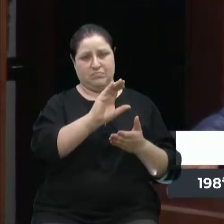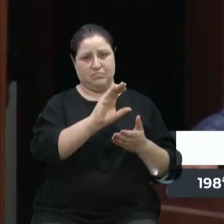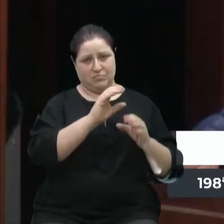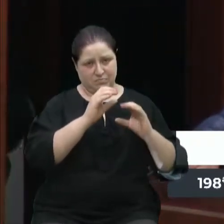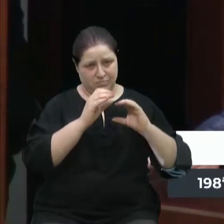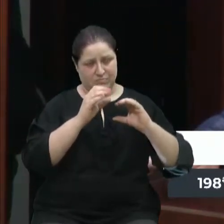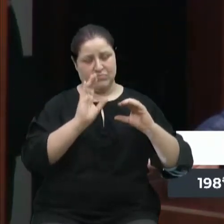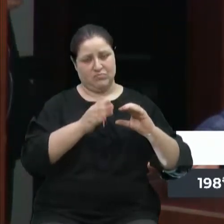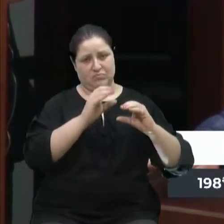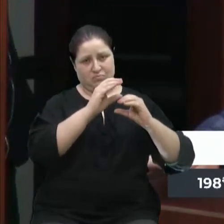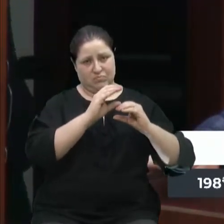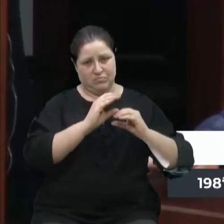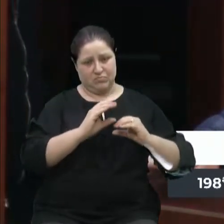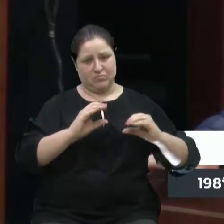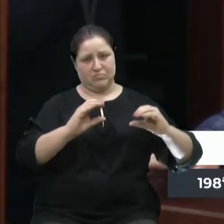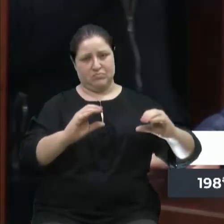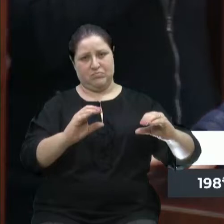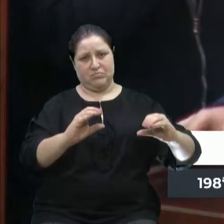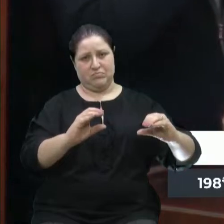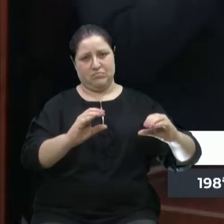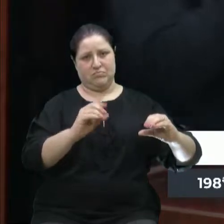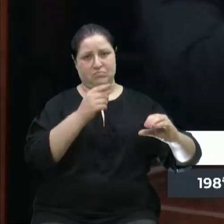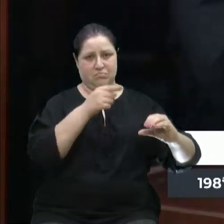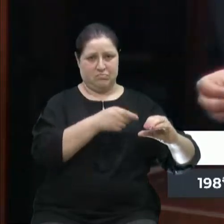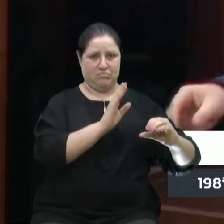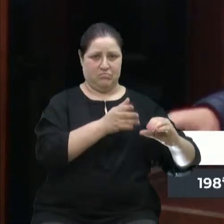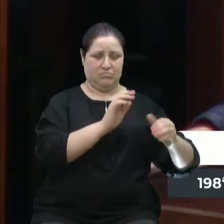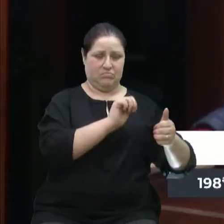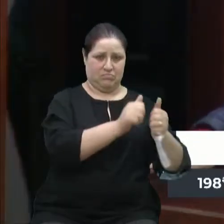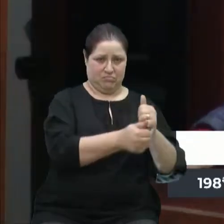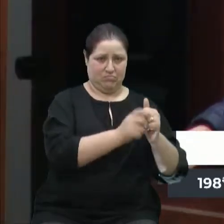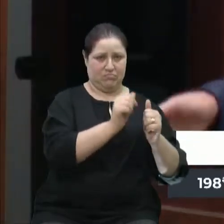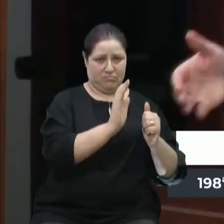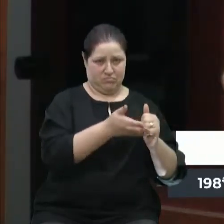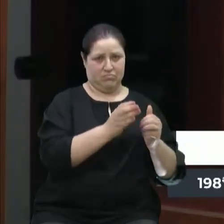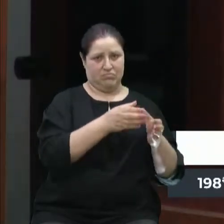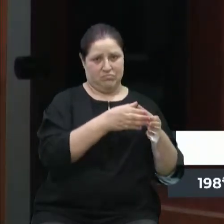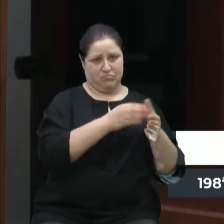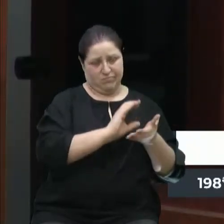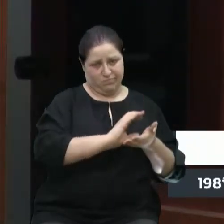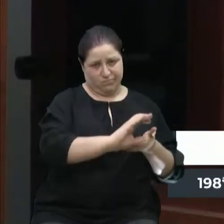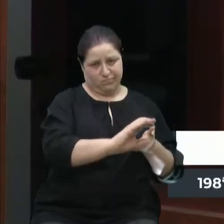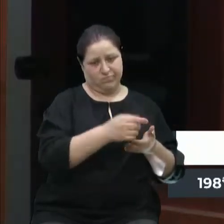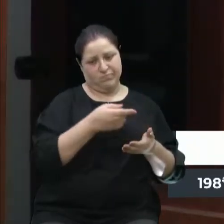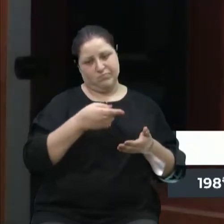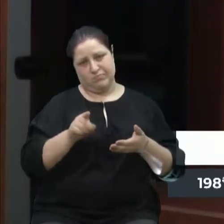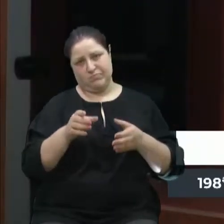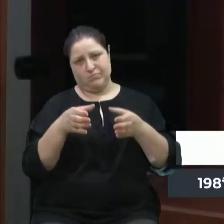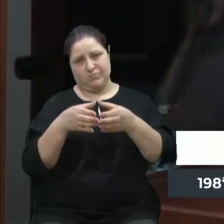também acaba viabilizando essas grandes equipes e, consequentemente,